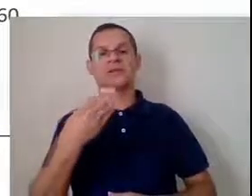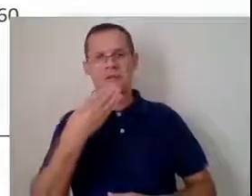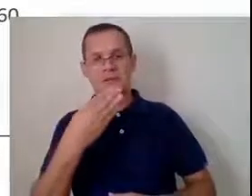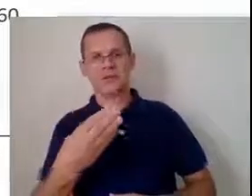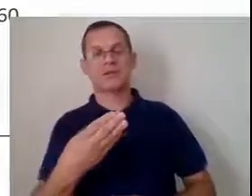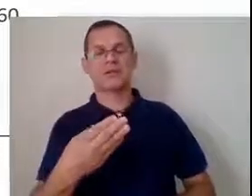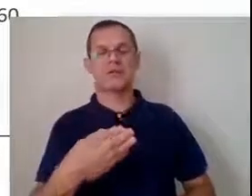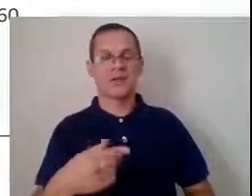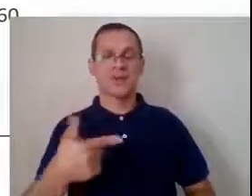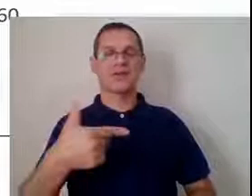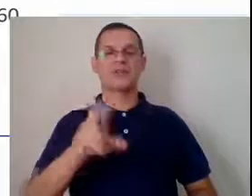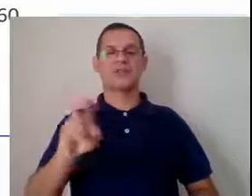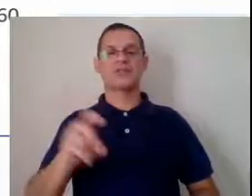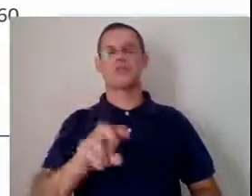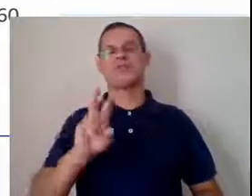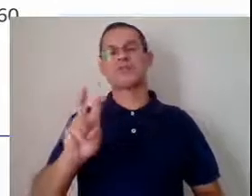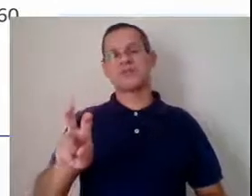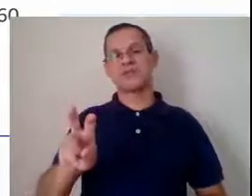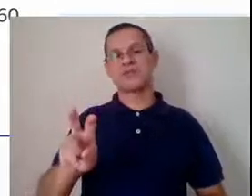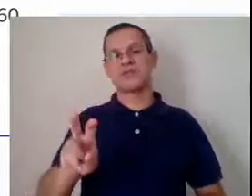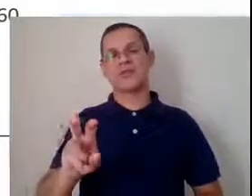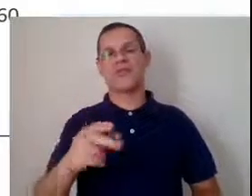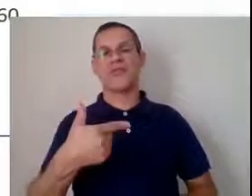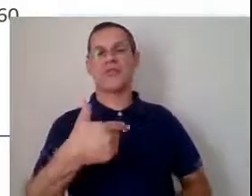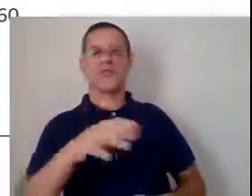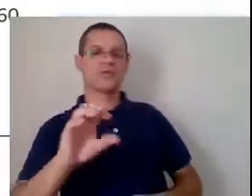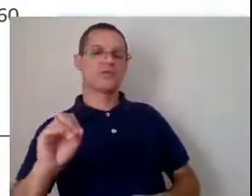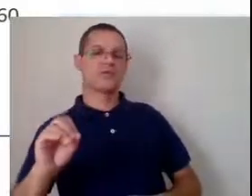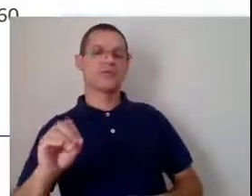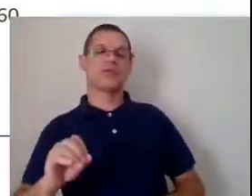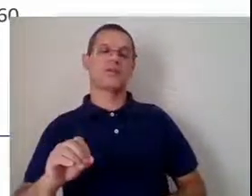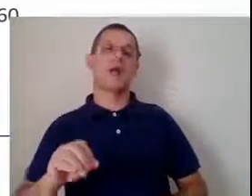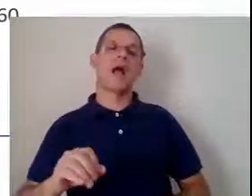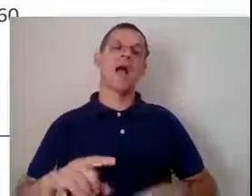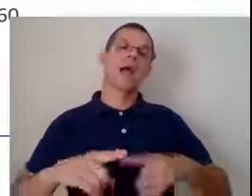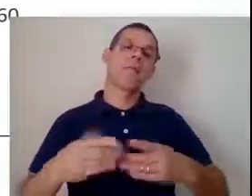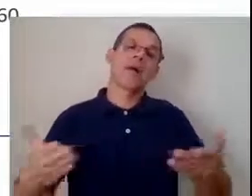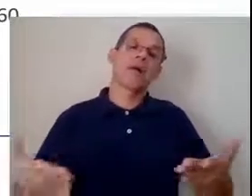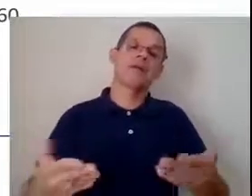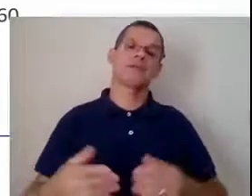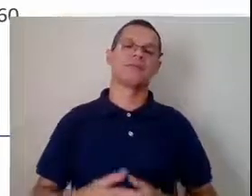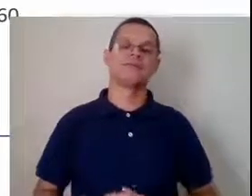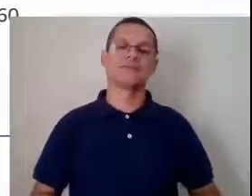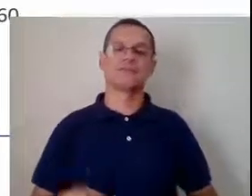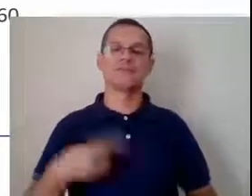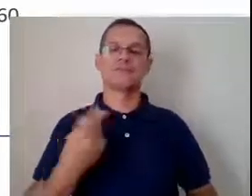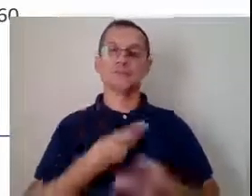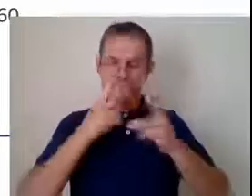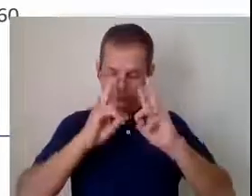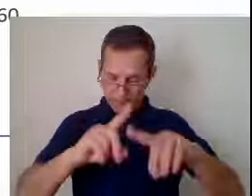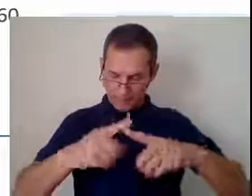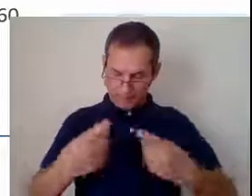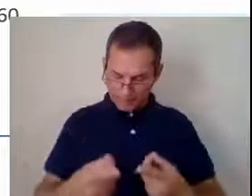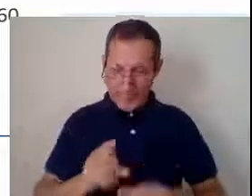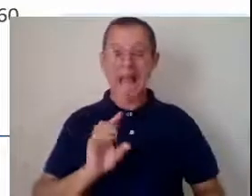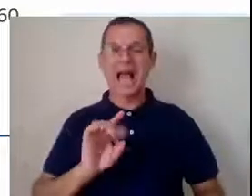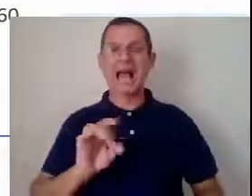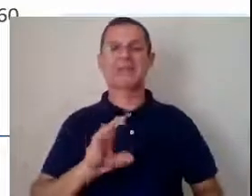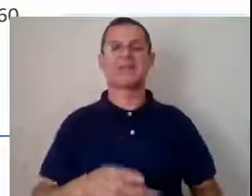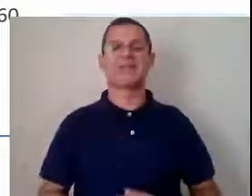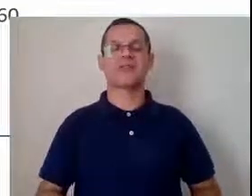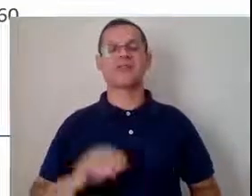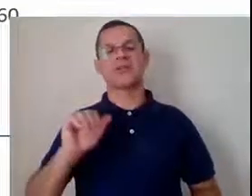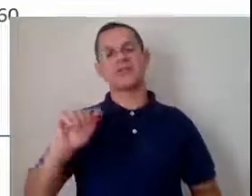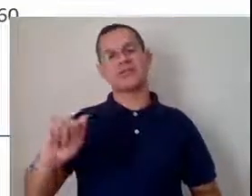marcas. Então, 25 menos 5, 20. Tá? Agora, vamos ver. Apenas